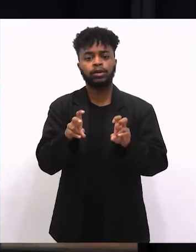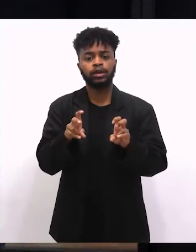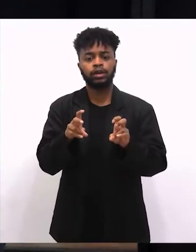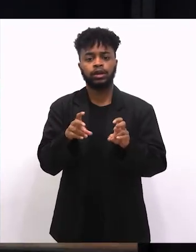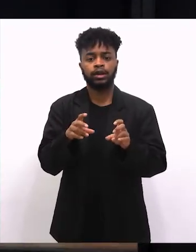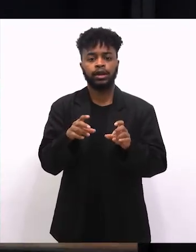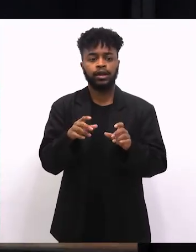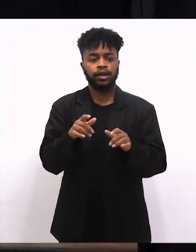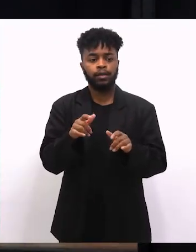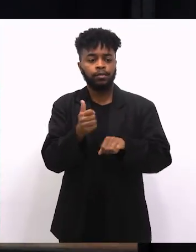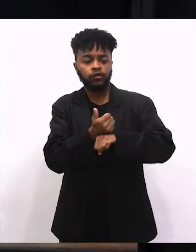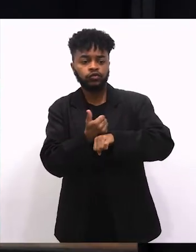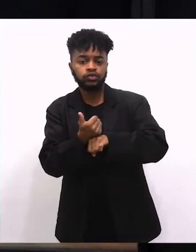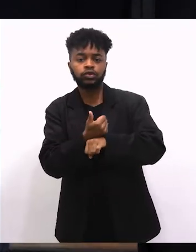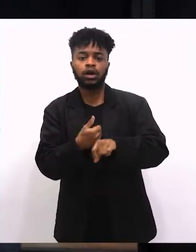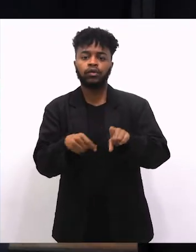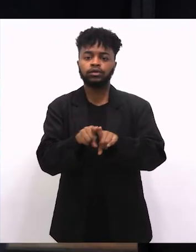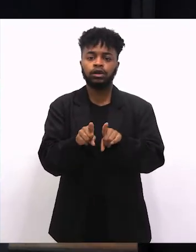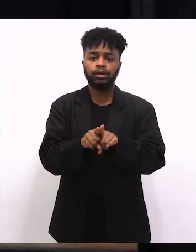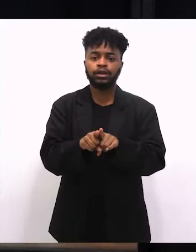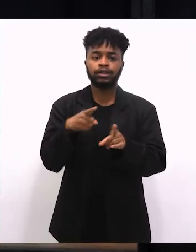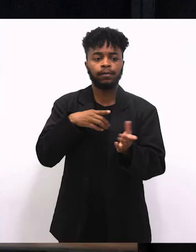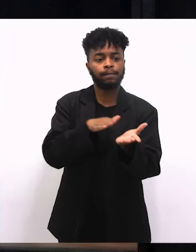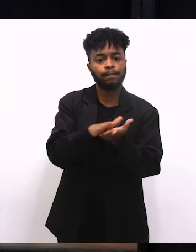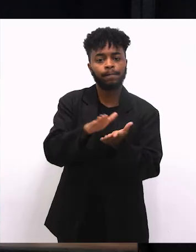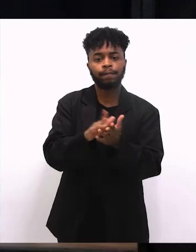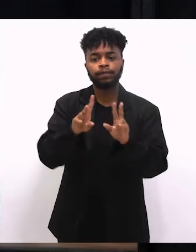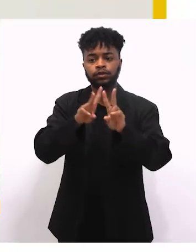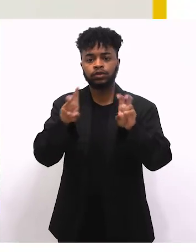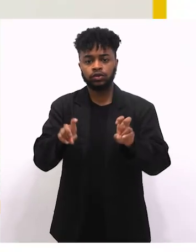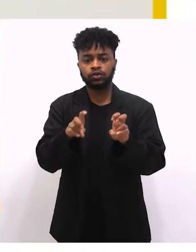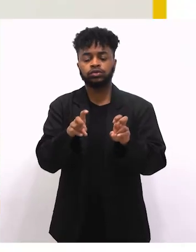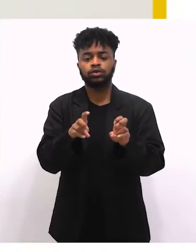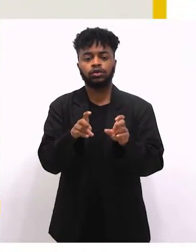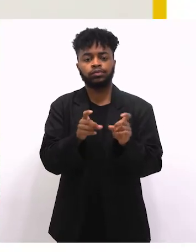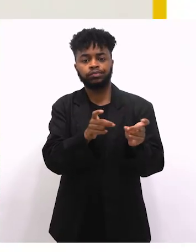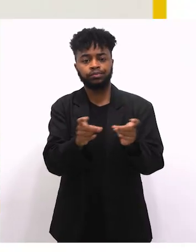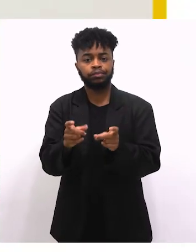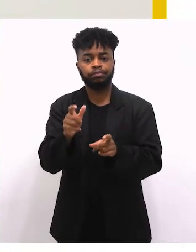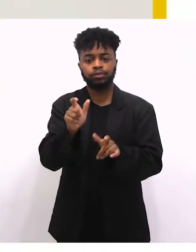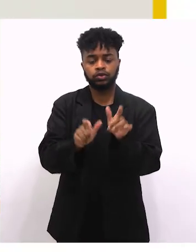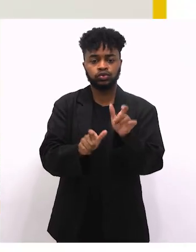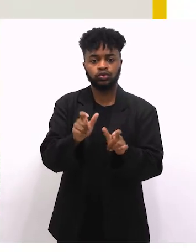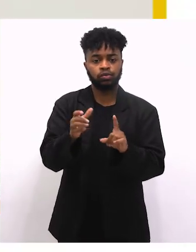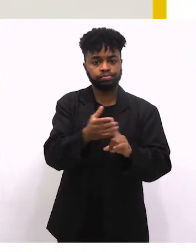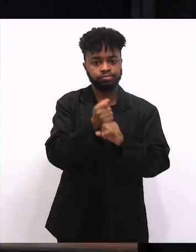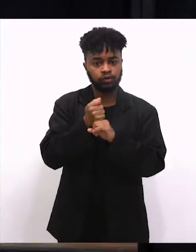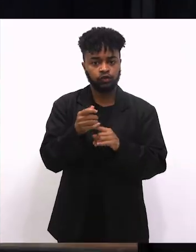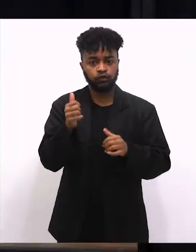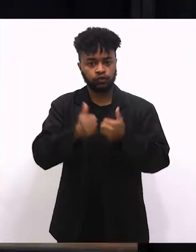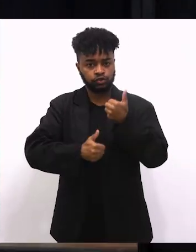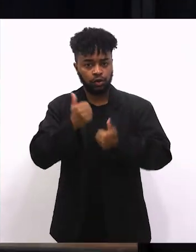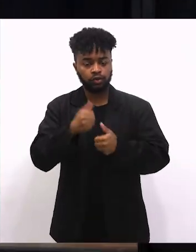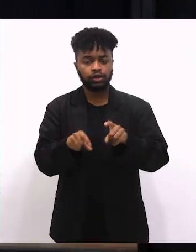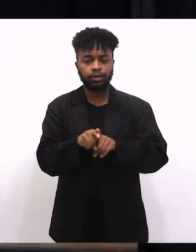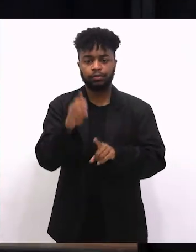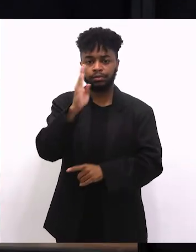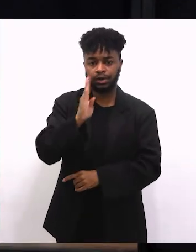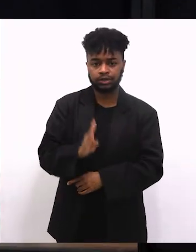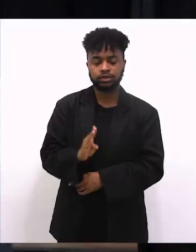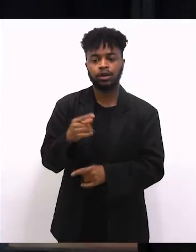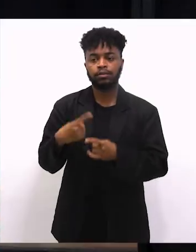da mão de obra. Nós temos, inclusive, publicações relacionadas ao tráfico de pessoas no futebol, no Brasil, e